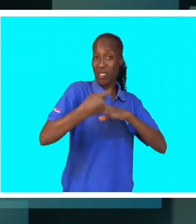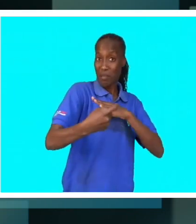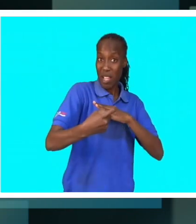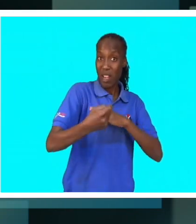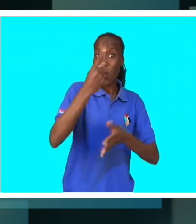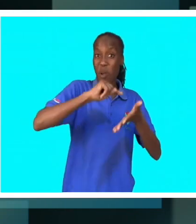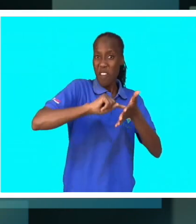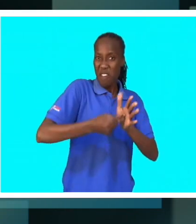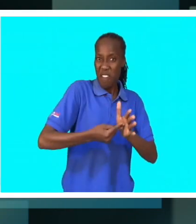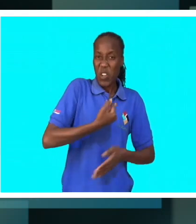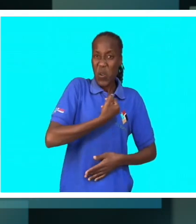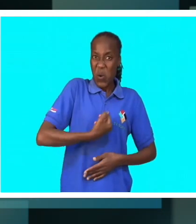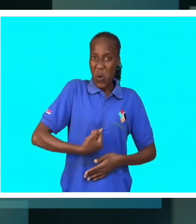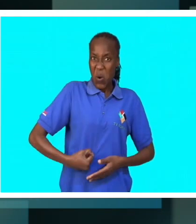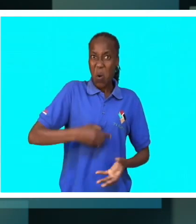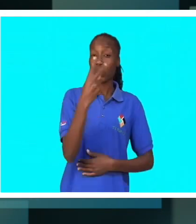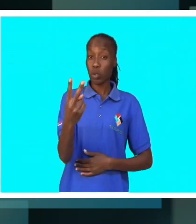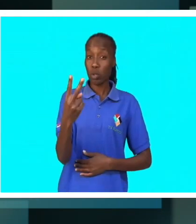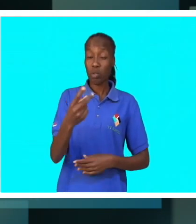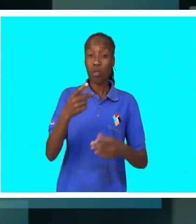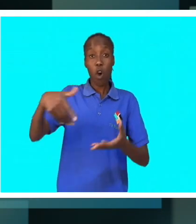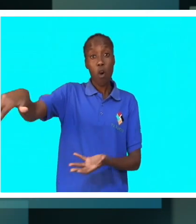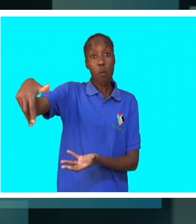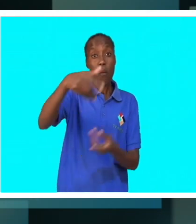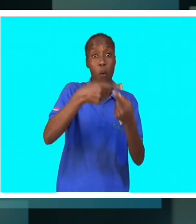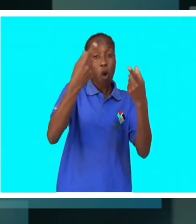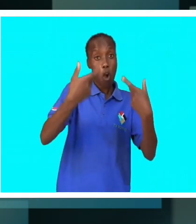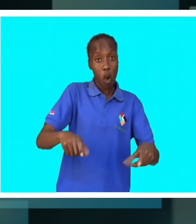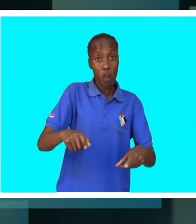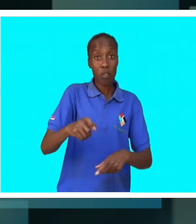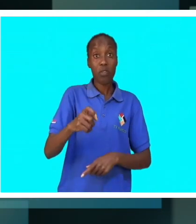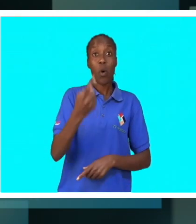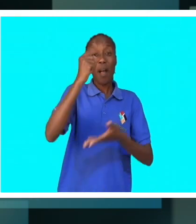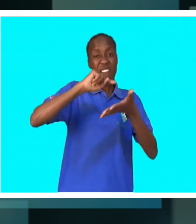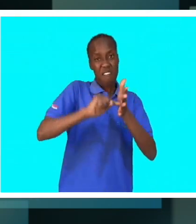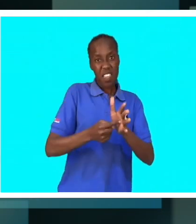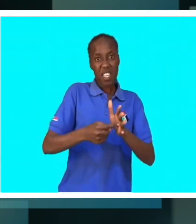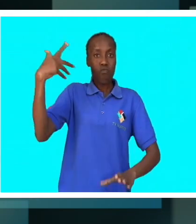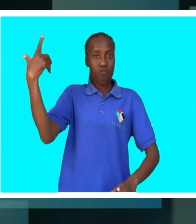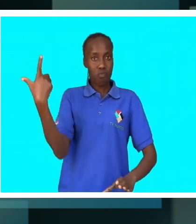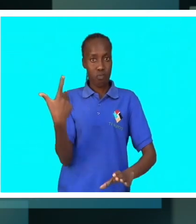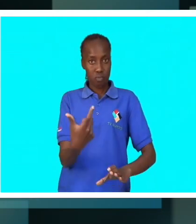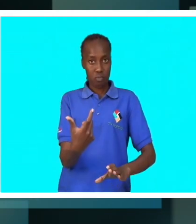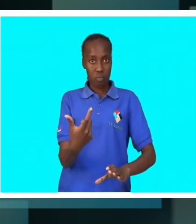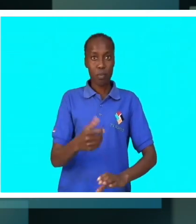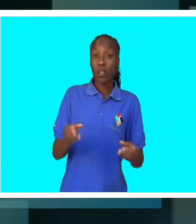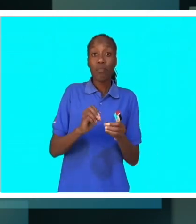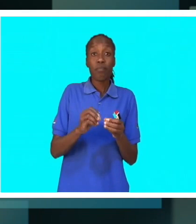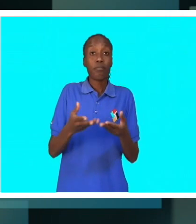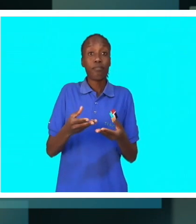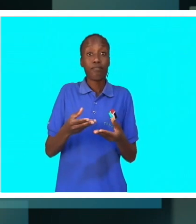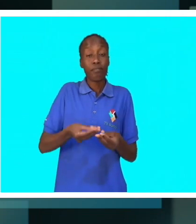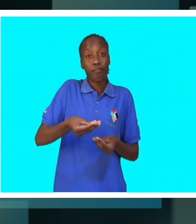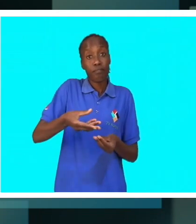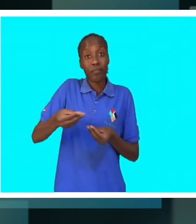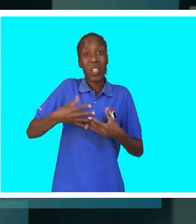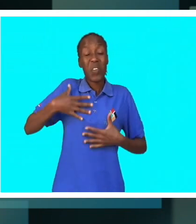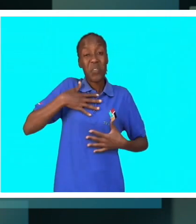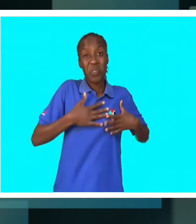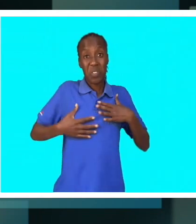Por semana, ter uma vez estreme. Às doze, recolho ovos. Por mês dou vacina. Logo,